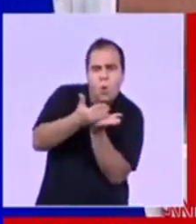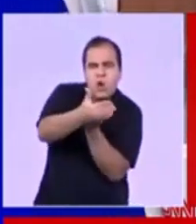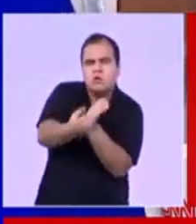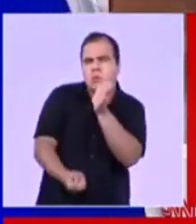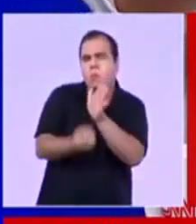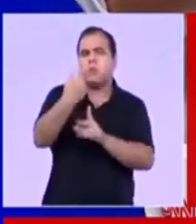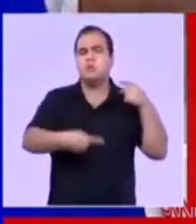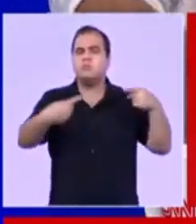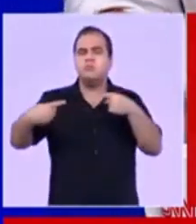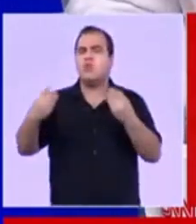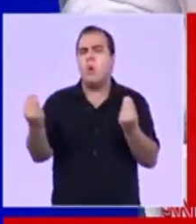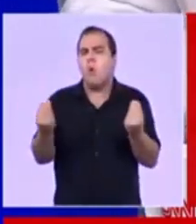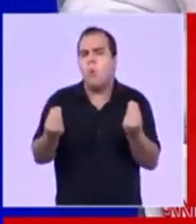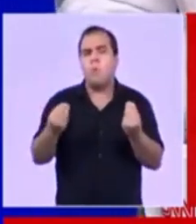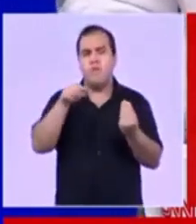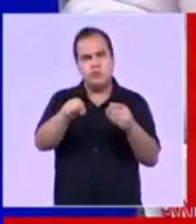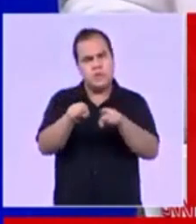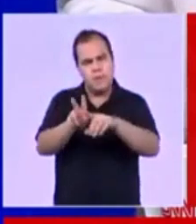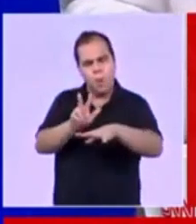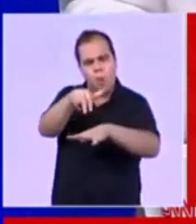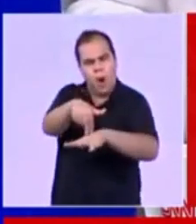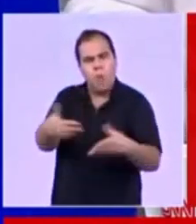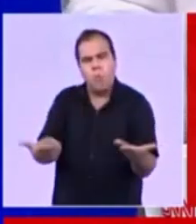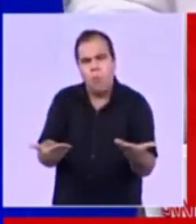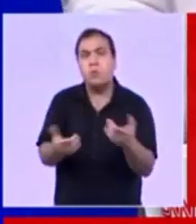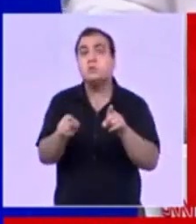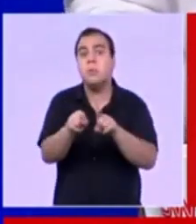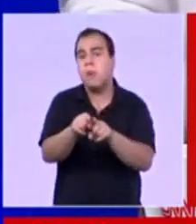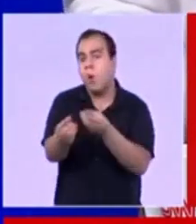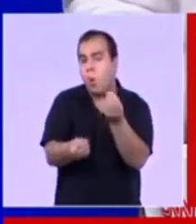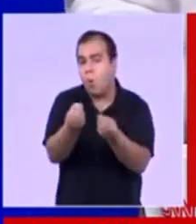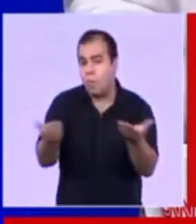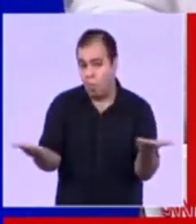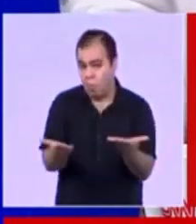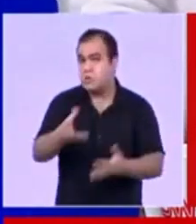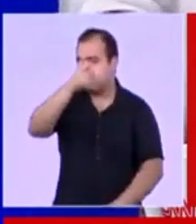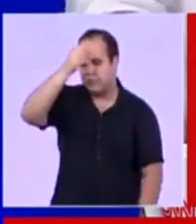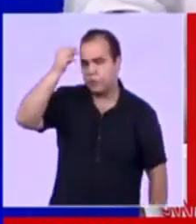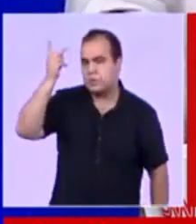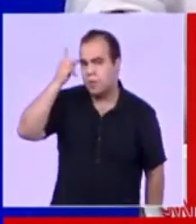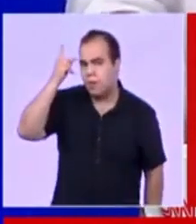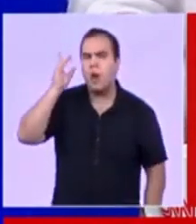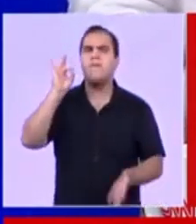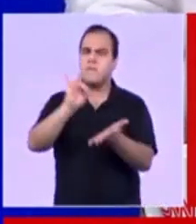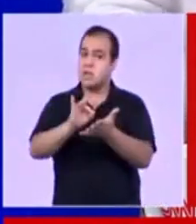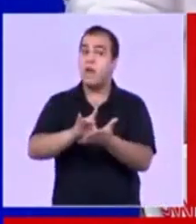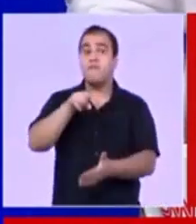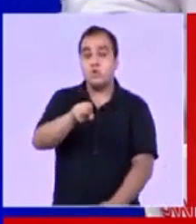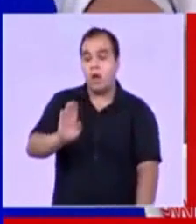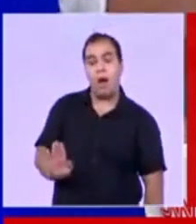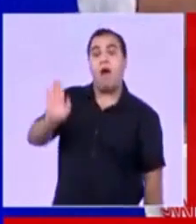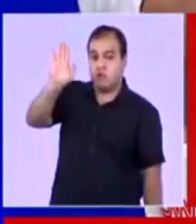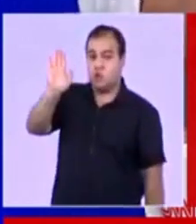né como você foi parar no cargo que você tá hoje E como tá com correndo hoje a Prefeitura de São Paulo é verdade que o candidato é